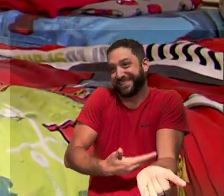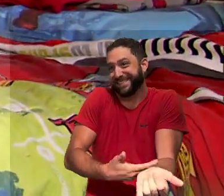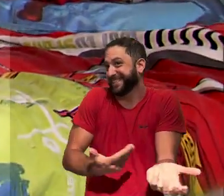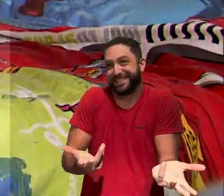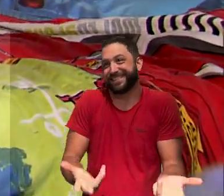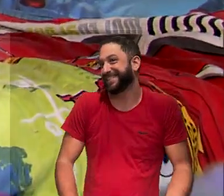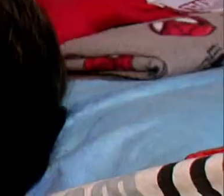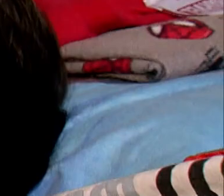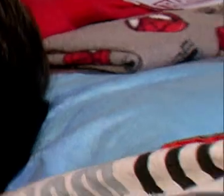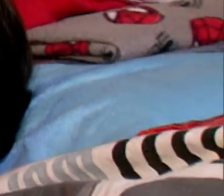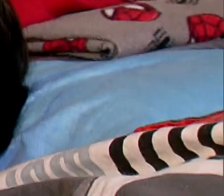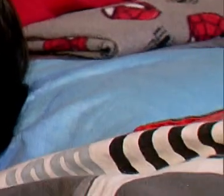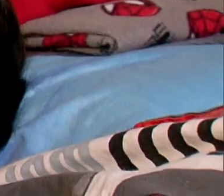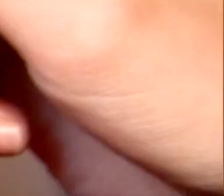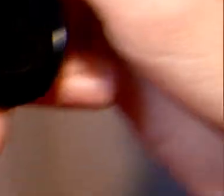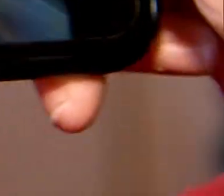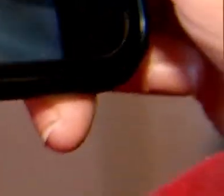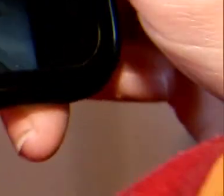É viciante.